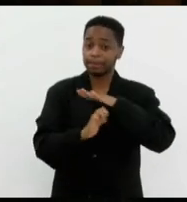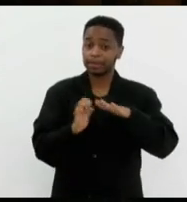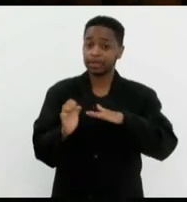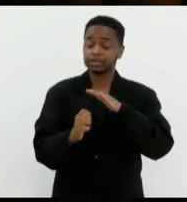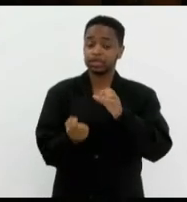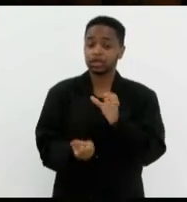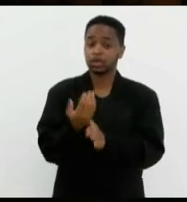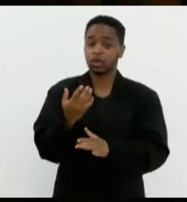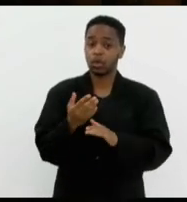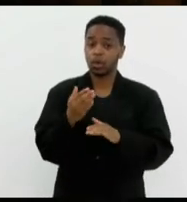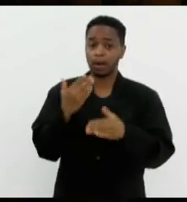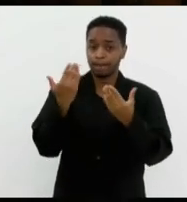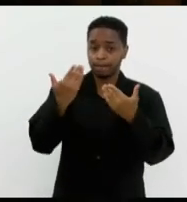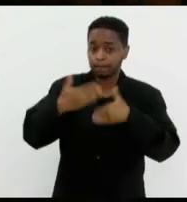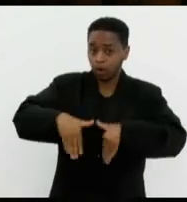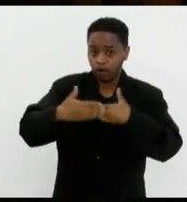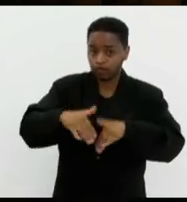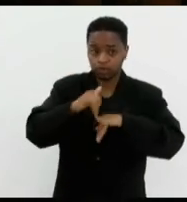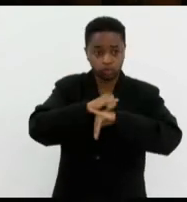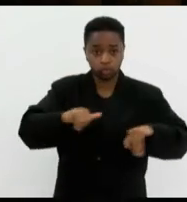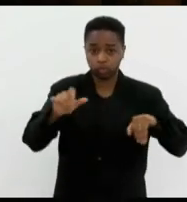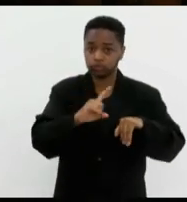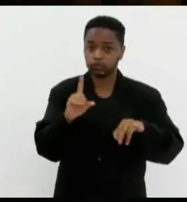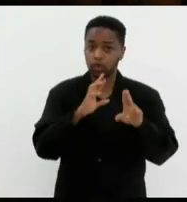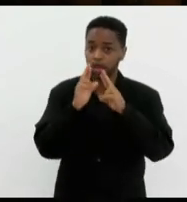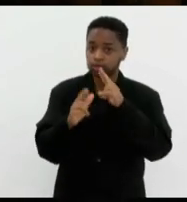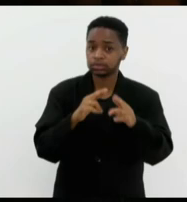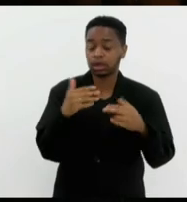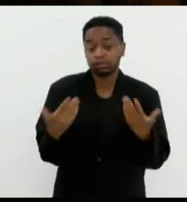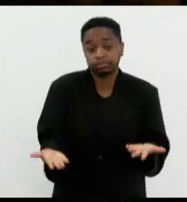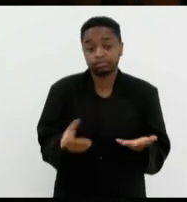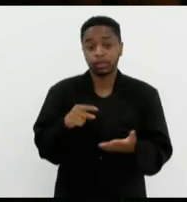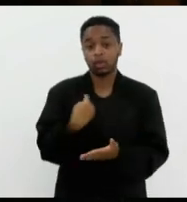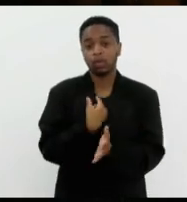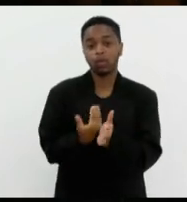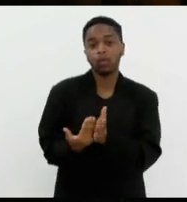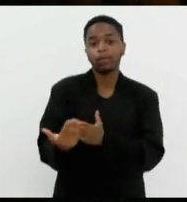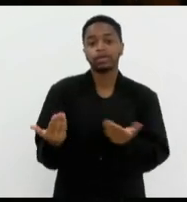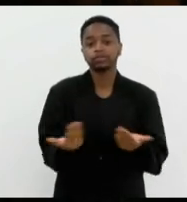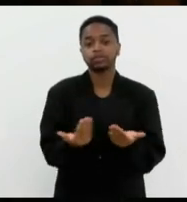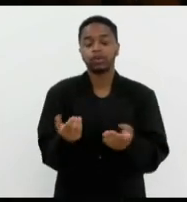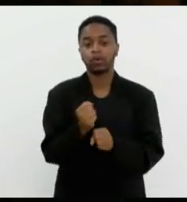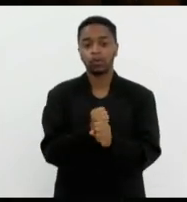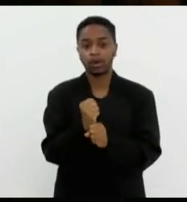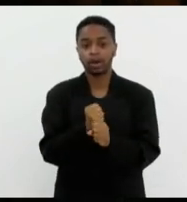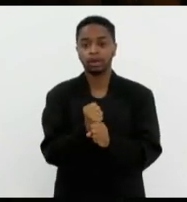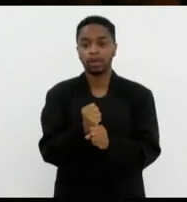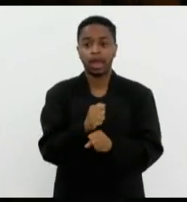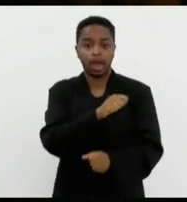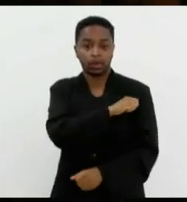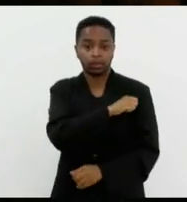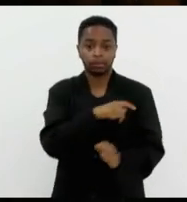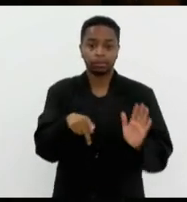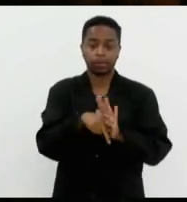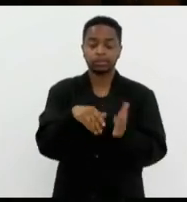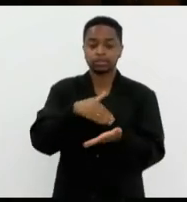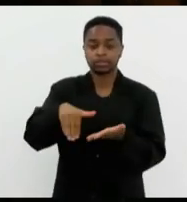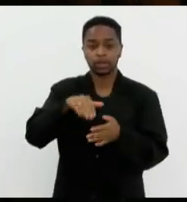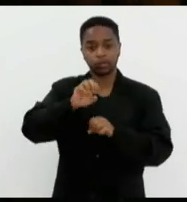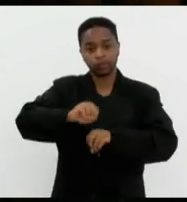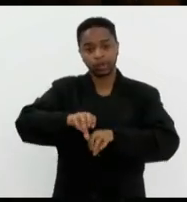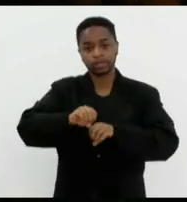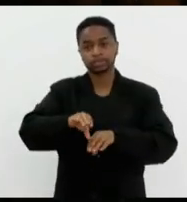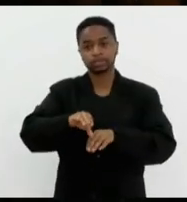não divulgou. E a gente começa o ano em que os alunos da SEDUC